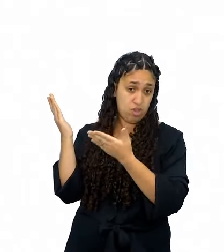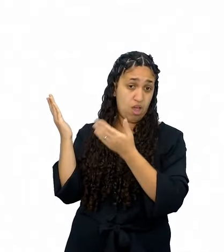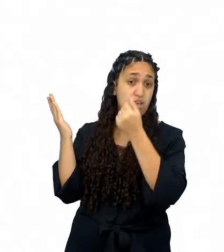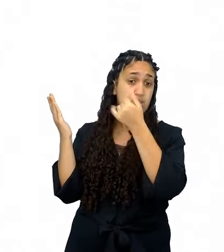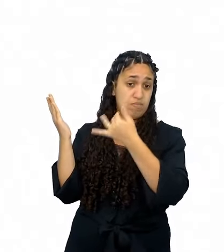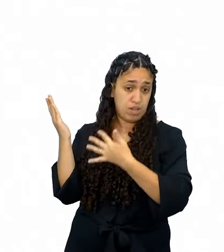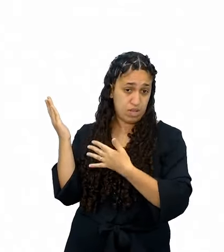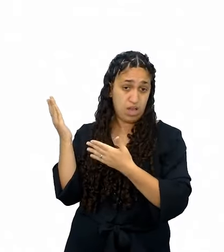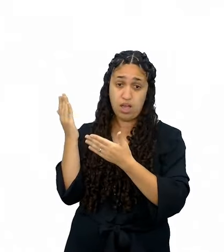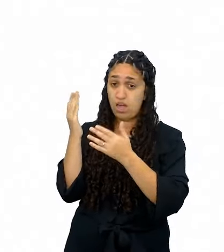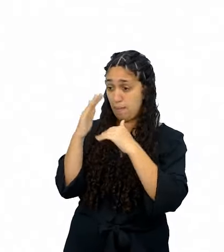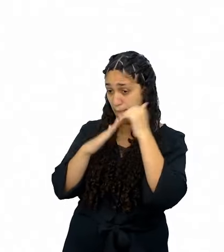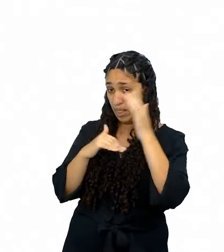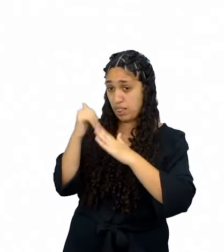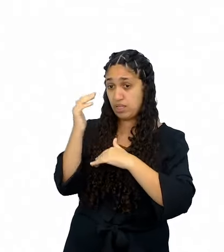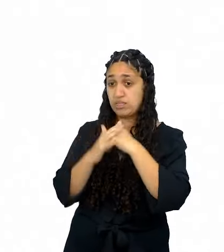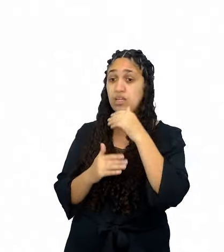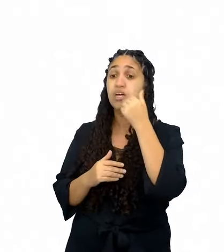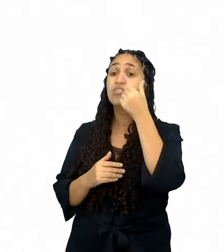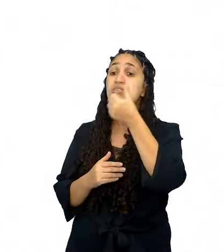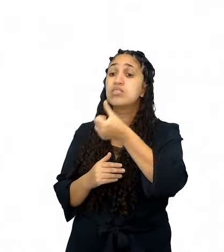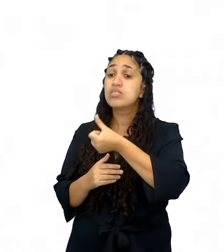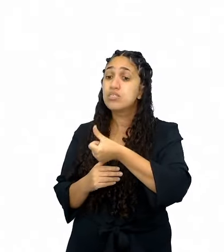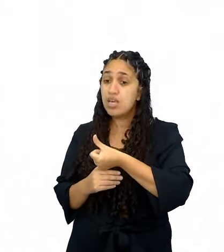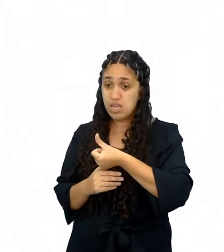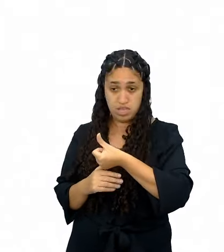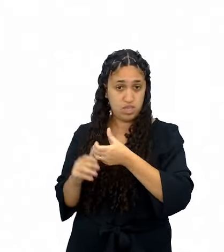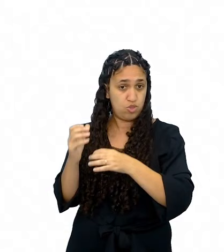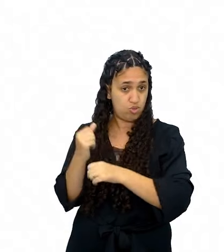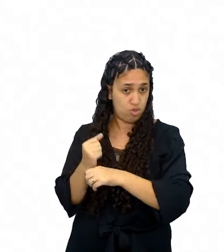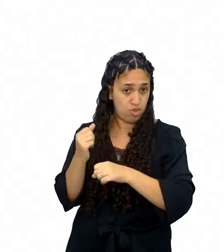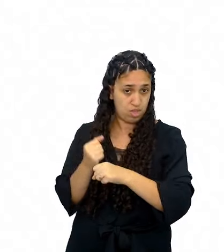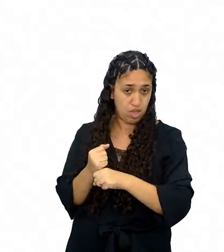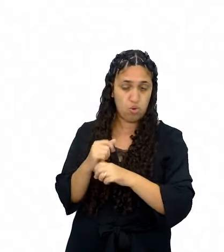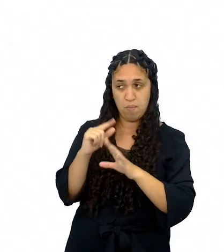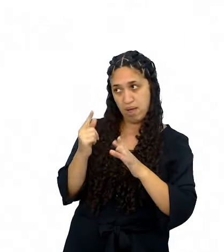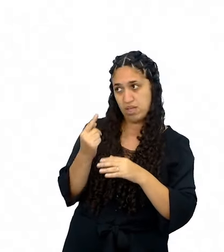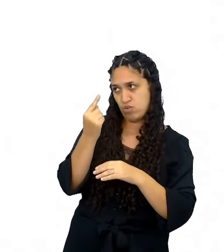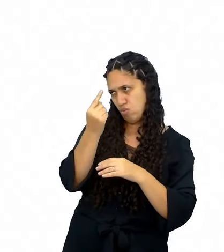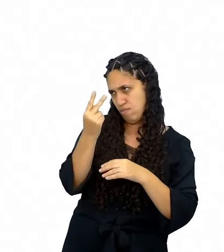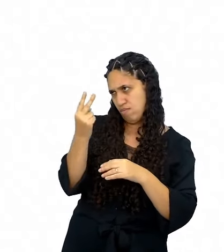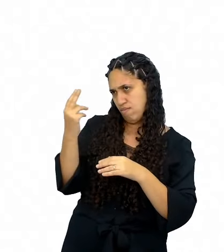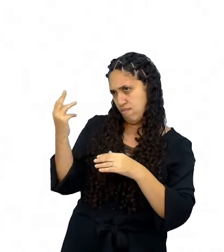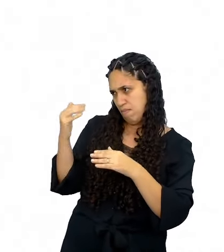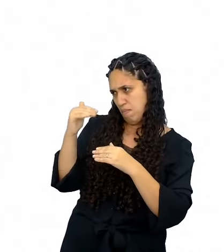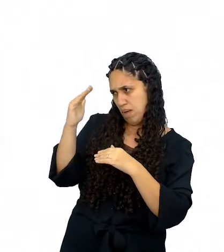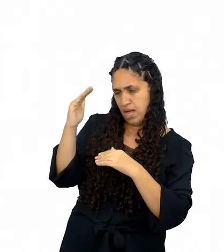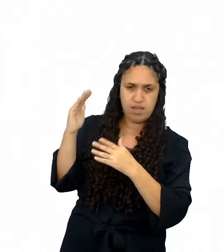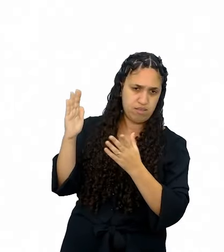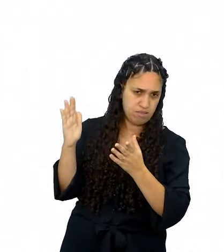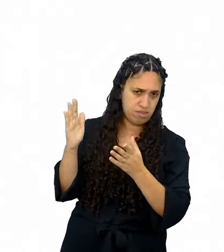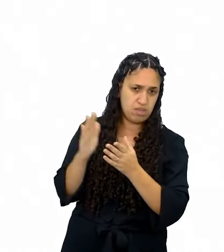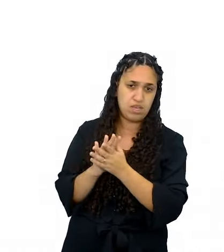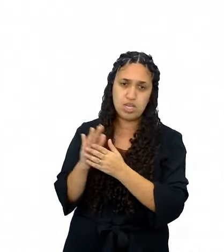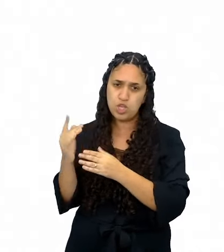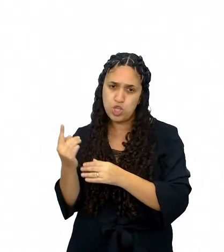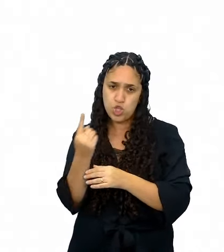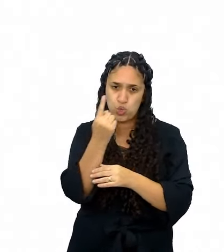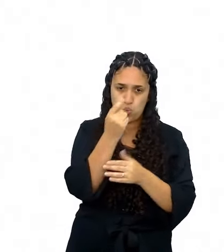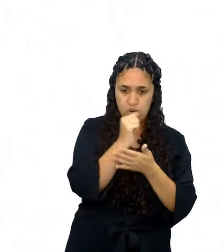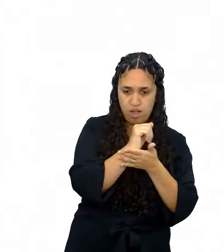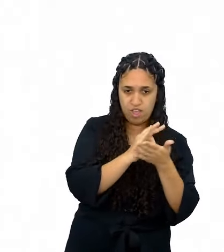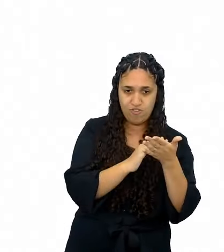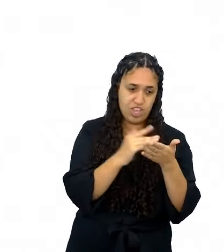estão implicadas em uma ou mais atividades da aula 13 e 4. Isso significa dizer que as atividades que compõem